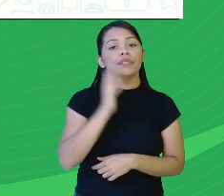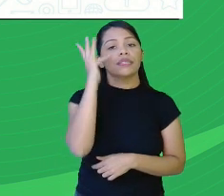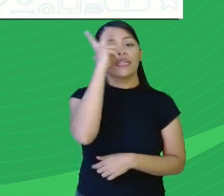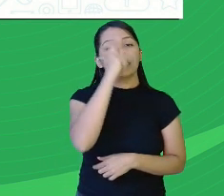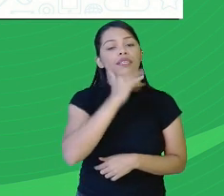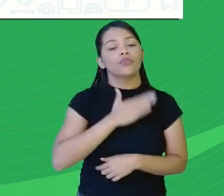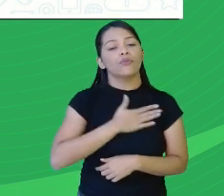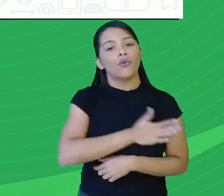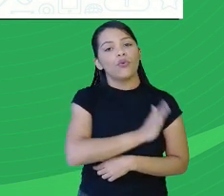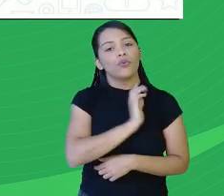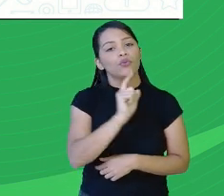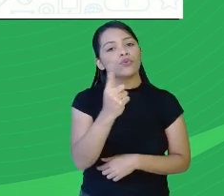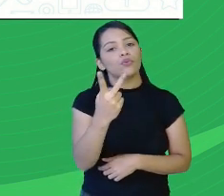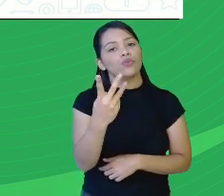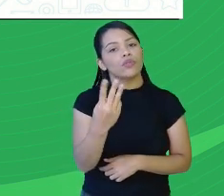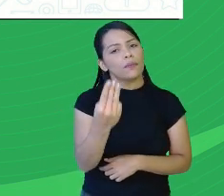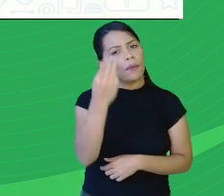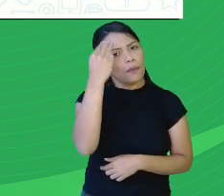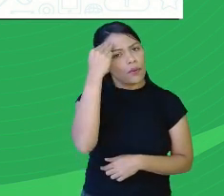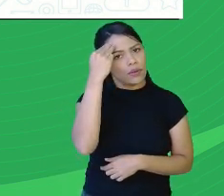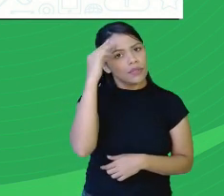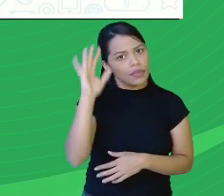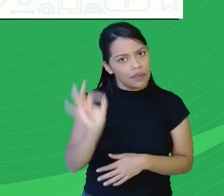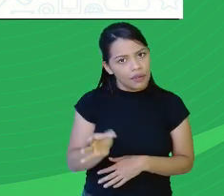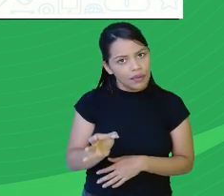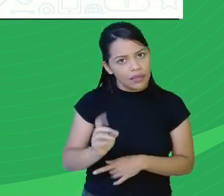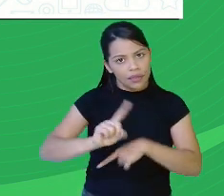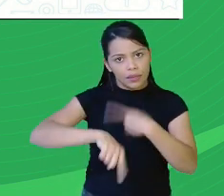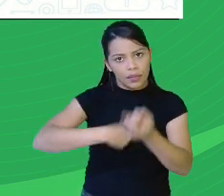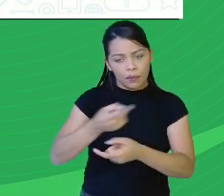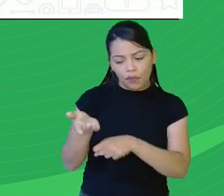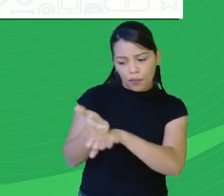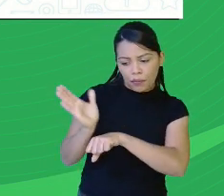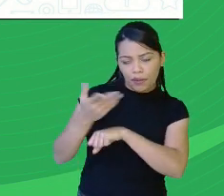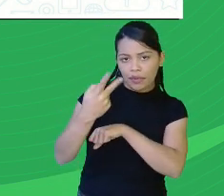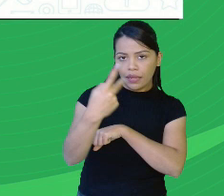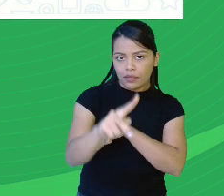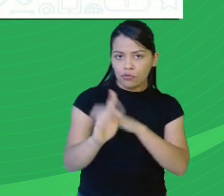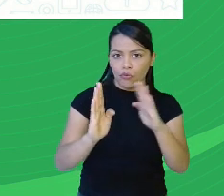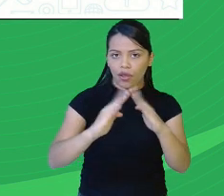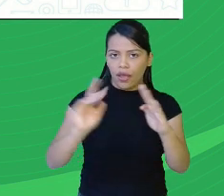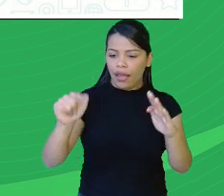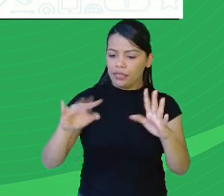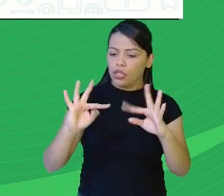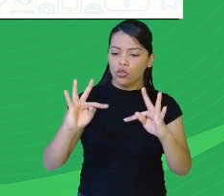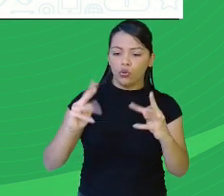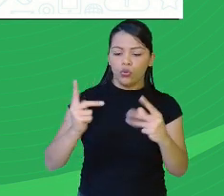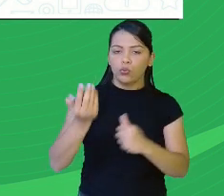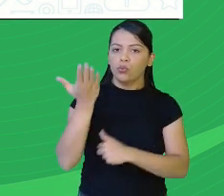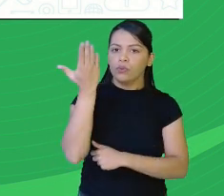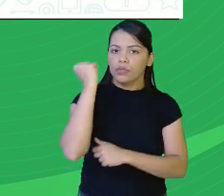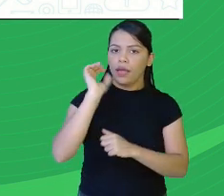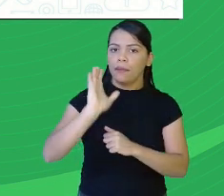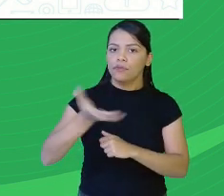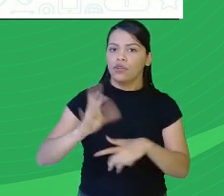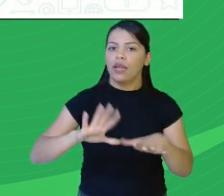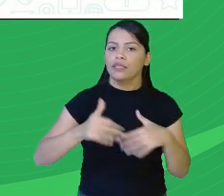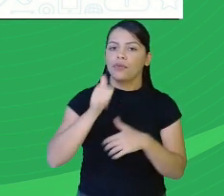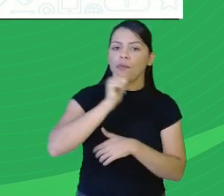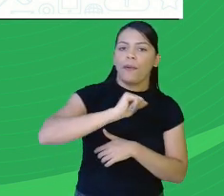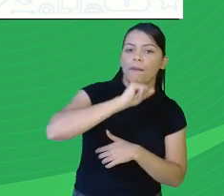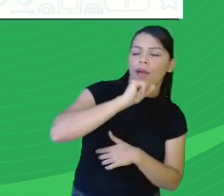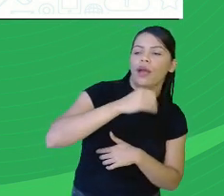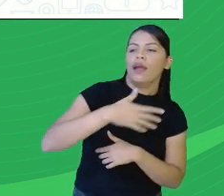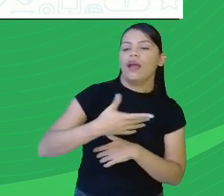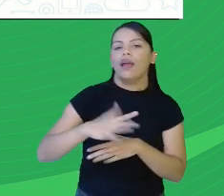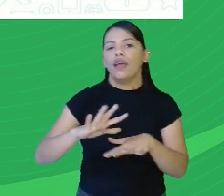aí, memorizaram? Depois vocês vão treinar isso aí em casa. Essa todo mundo sabe. Essa aí mamãe brincava quando